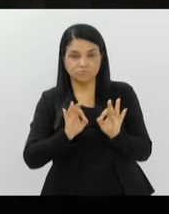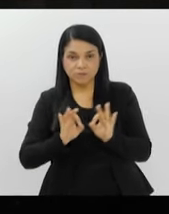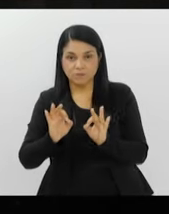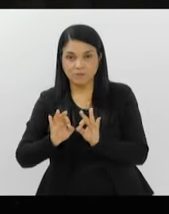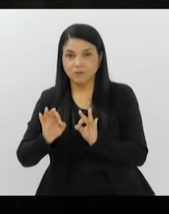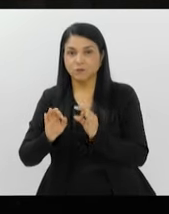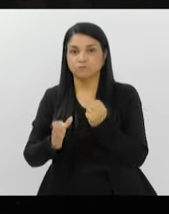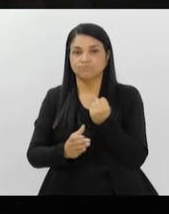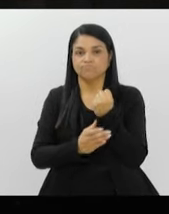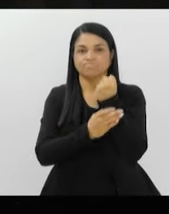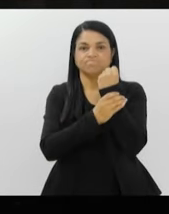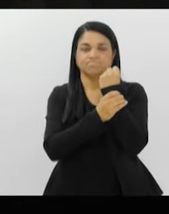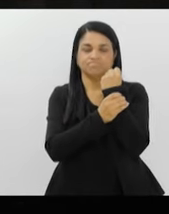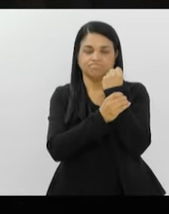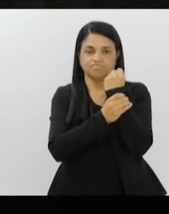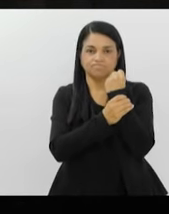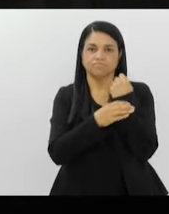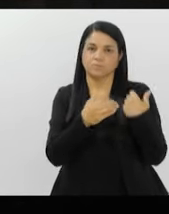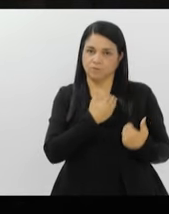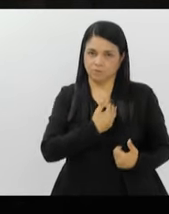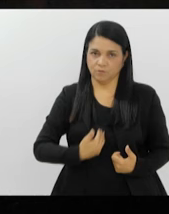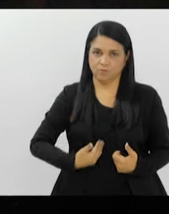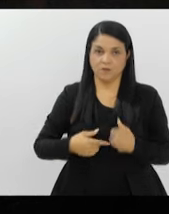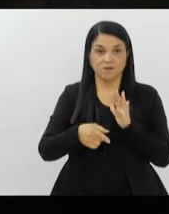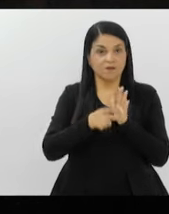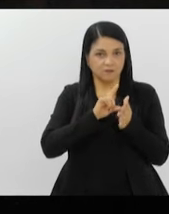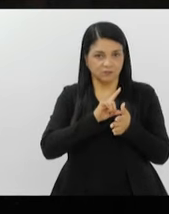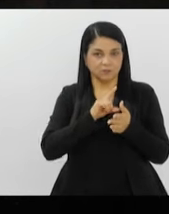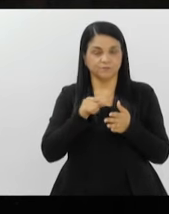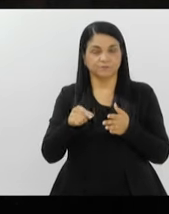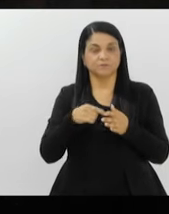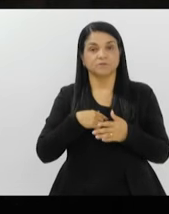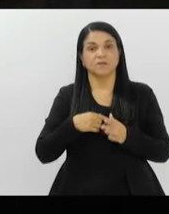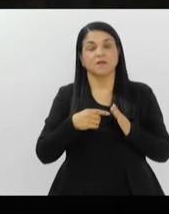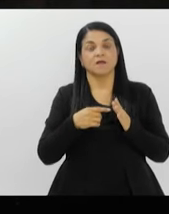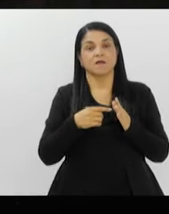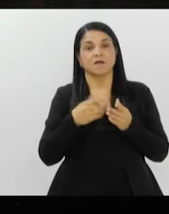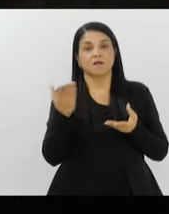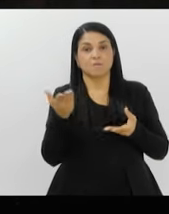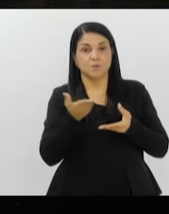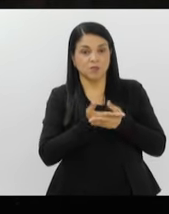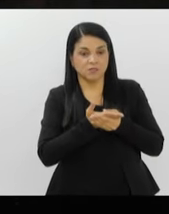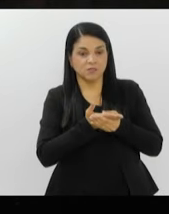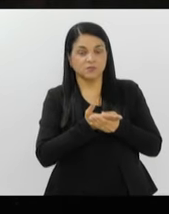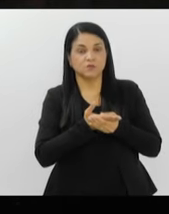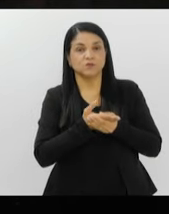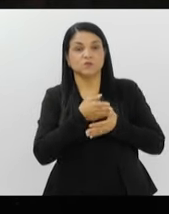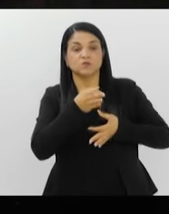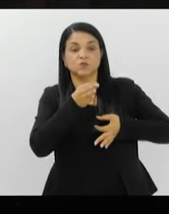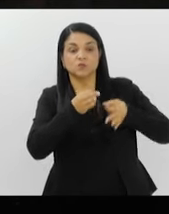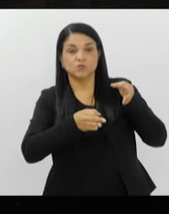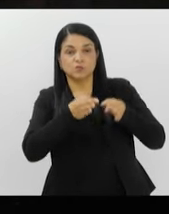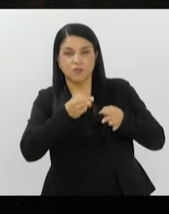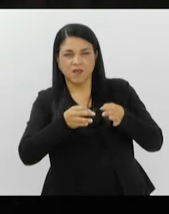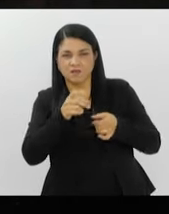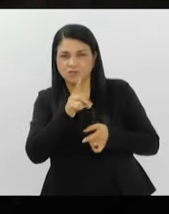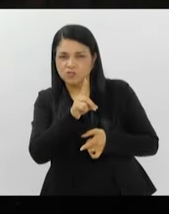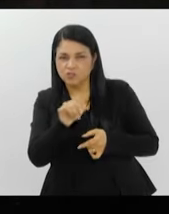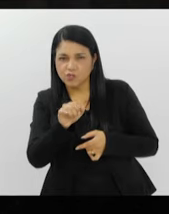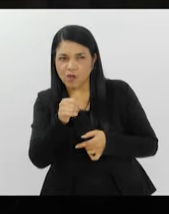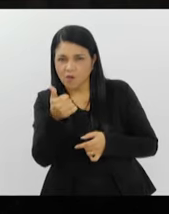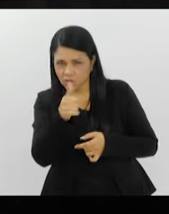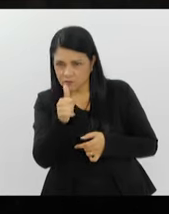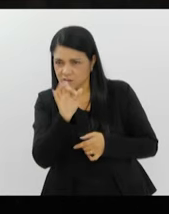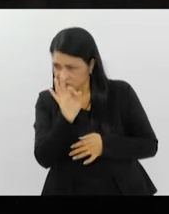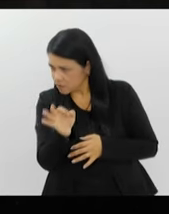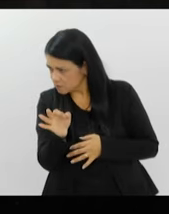Pública a liminar Jada M dia 11 né